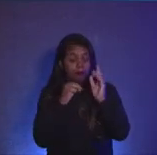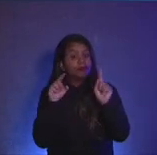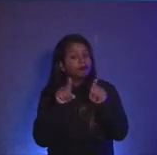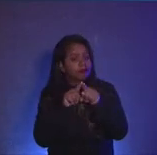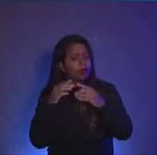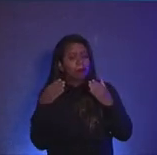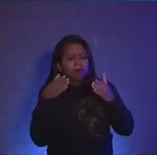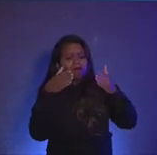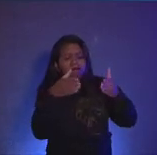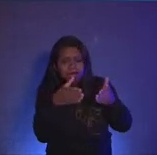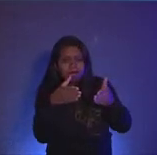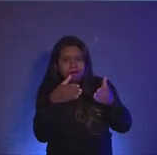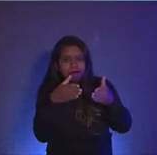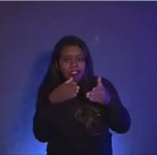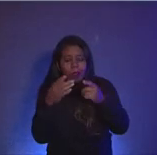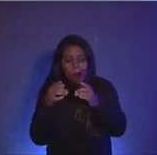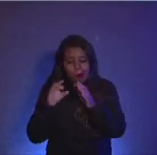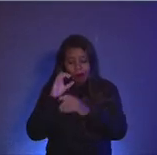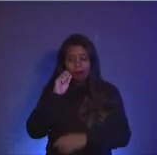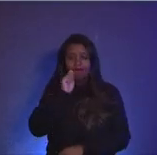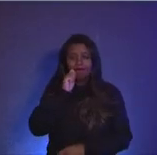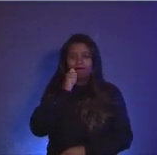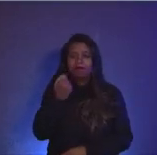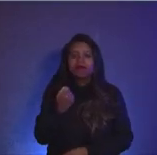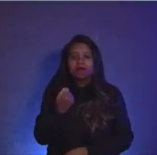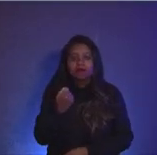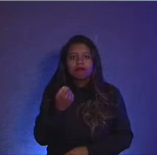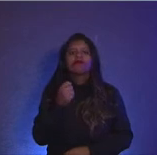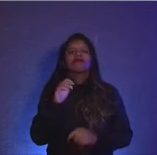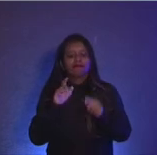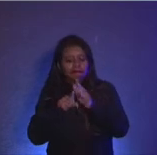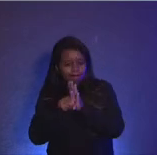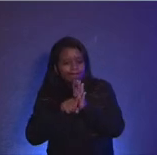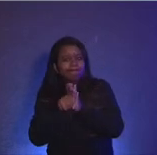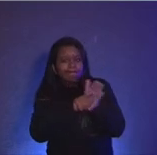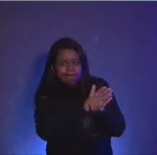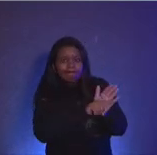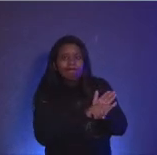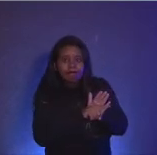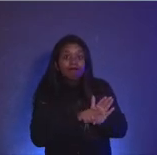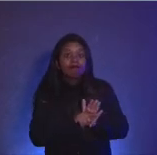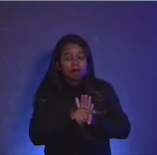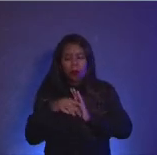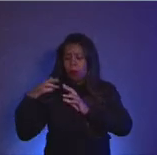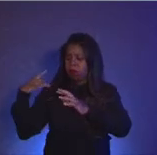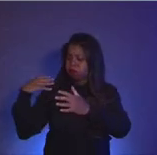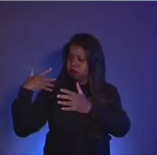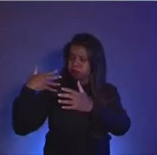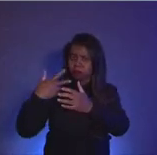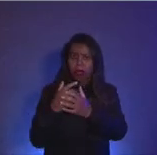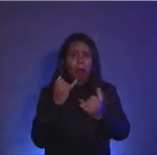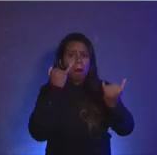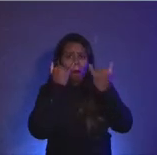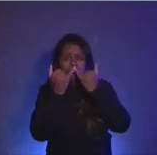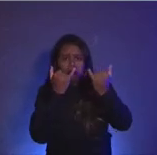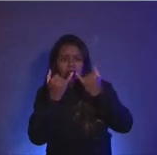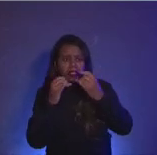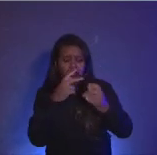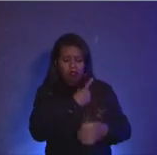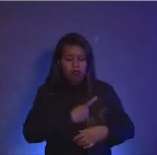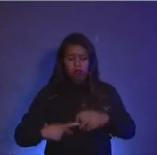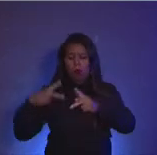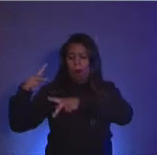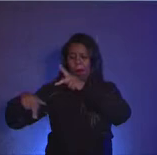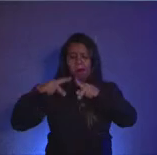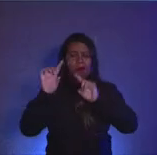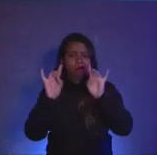de consultoria científica e aproveitamento dos mais modernos estudos sobre o tema, além dos dados públicos.